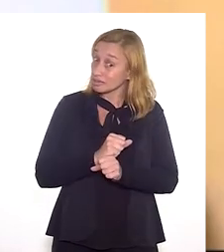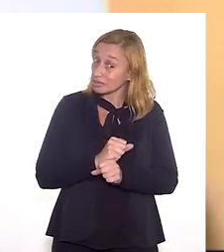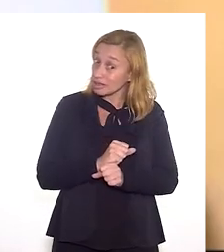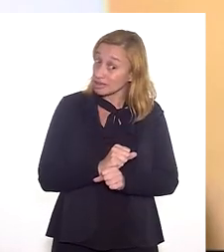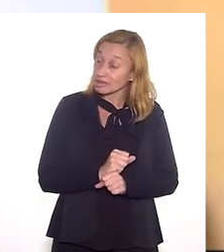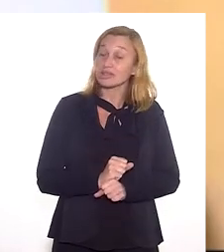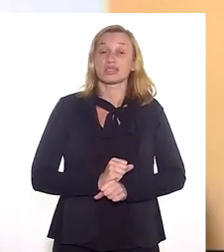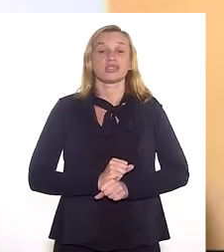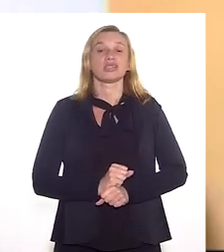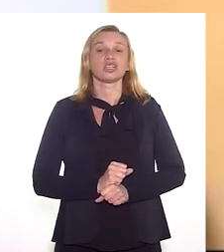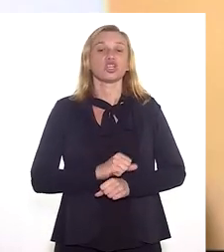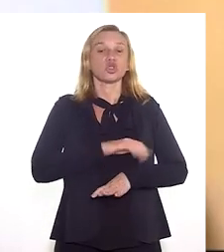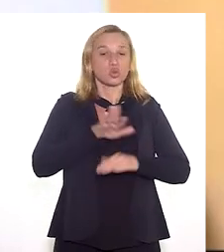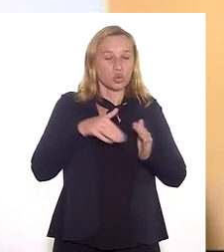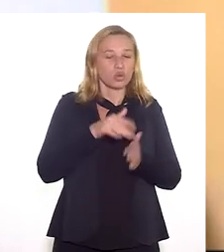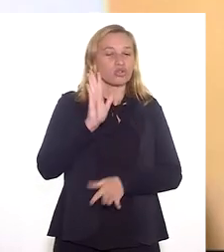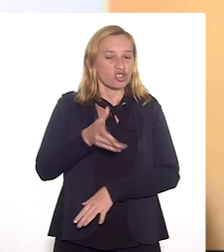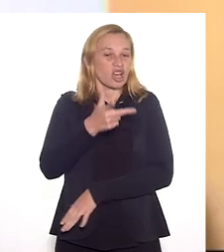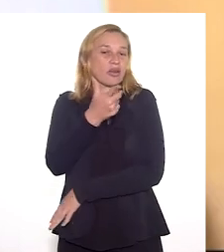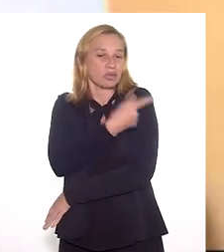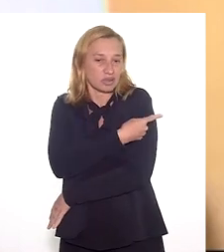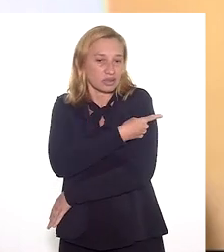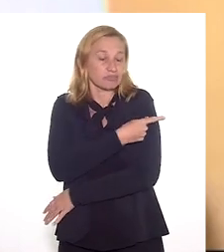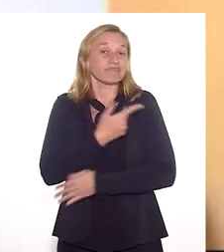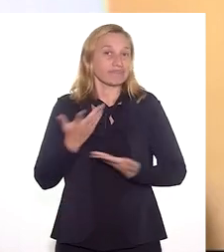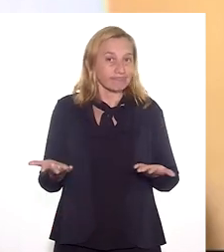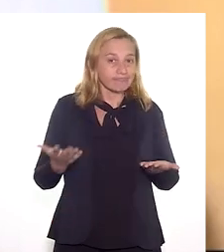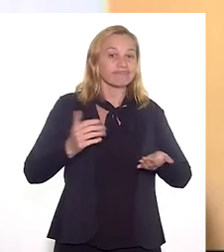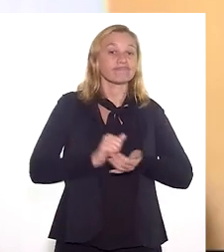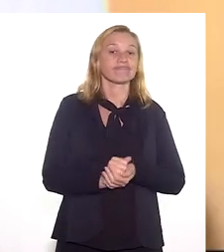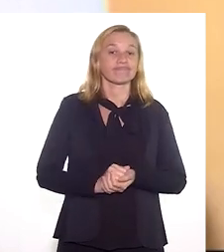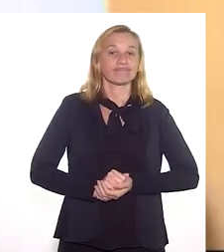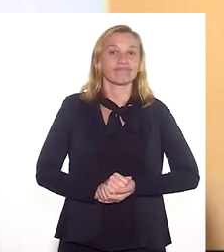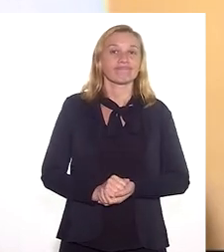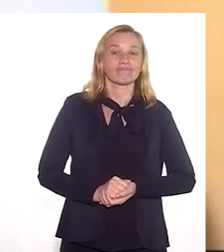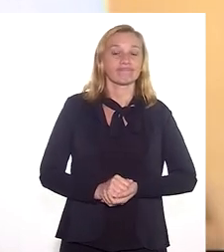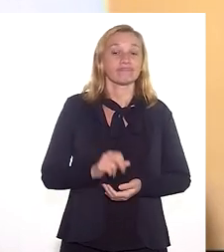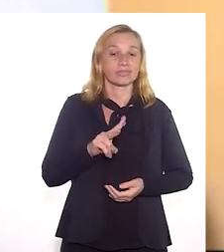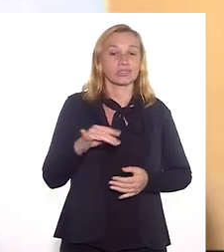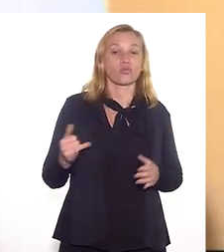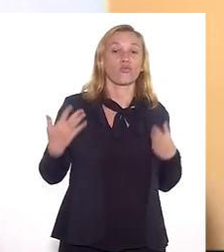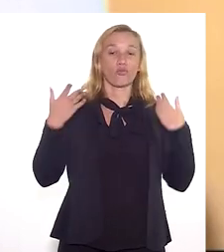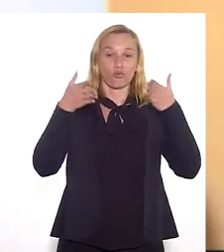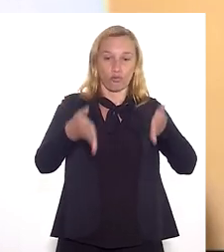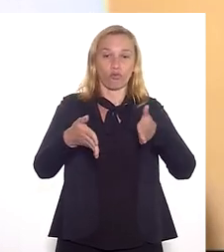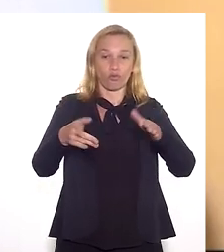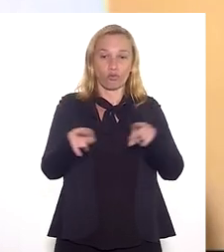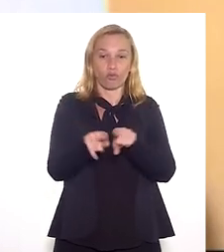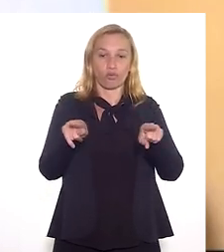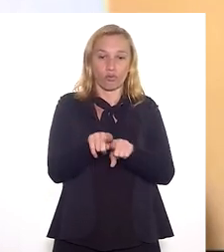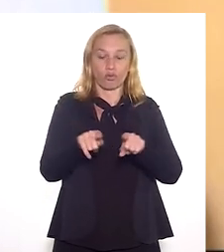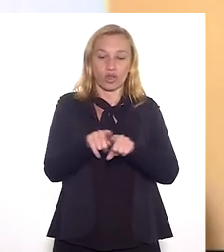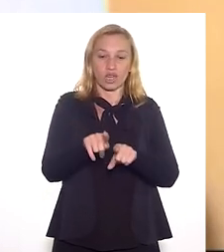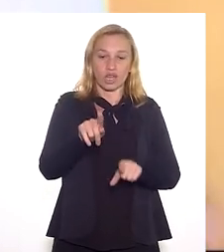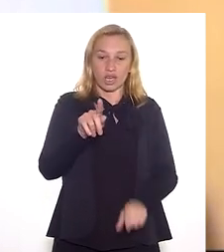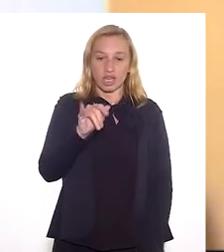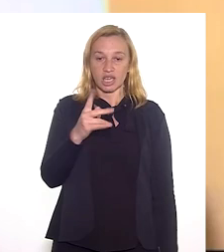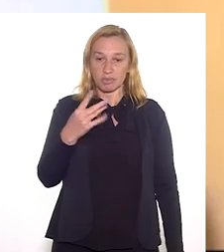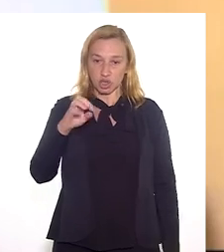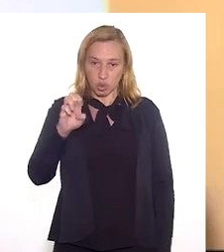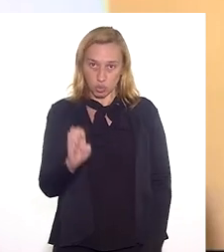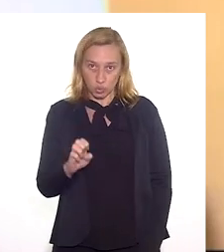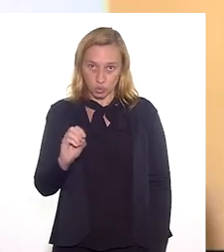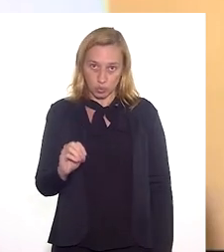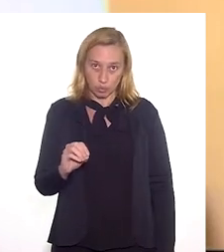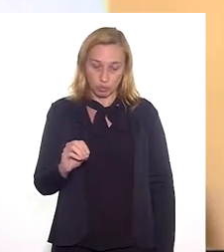já no ano que vem, com a perspectiva das pessoas já todas vacinadas, com a possibilidade de mobilização, mas vai, ter um foco também nessa questão